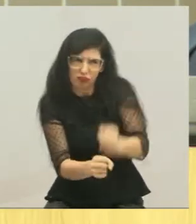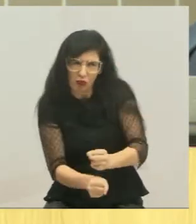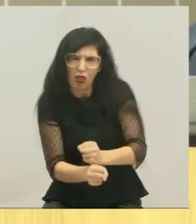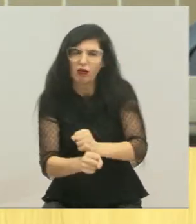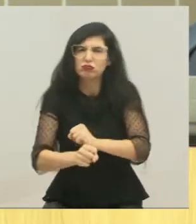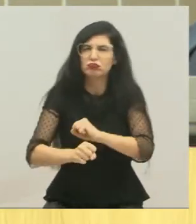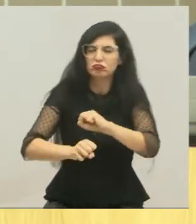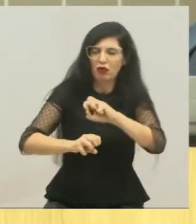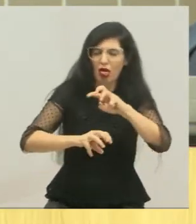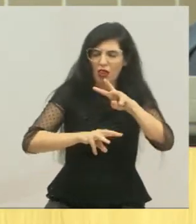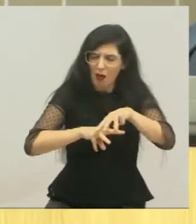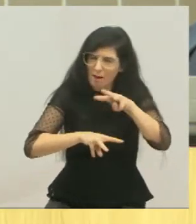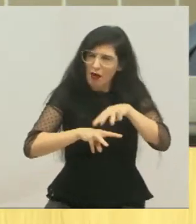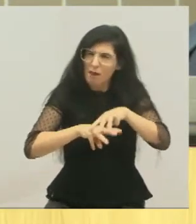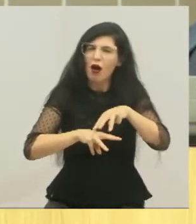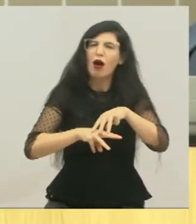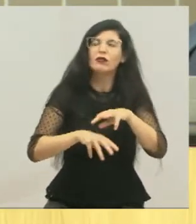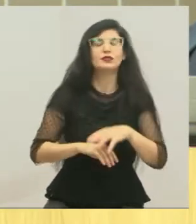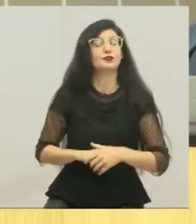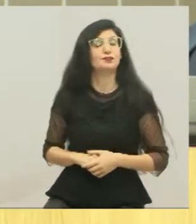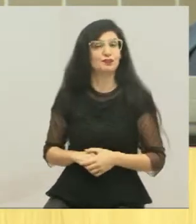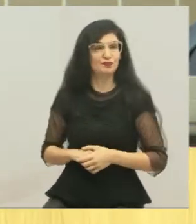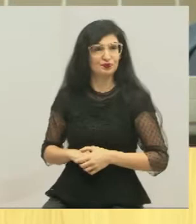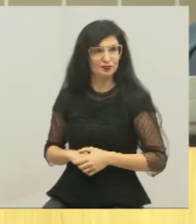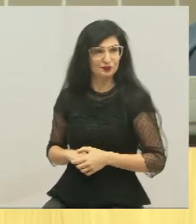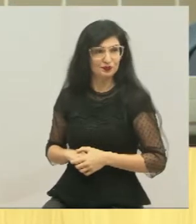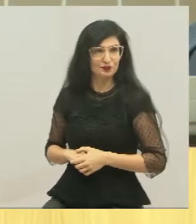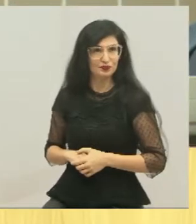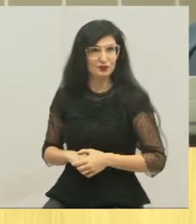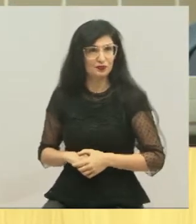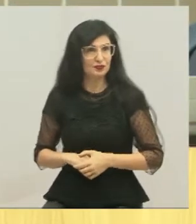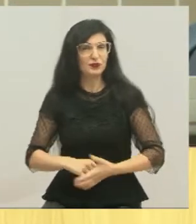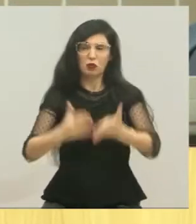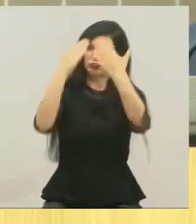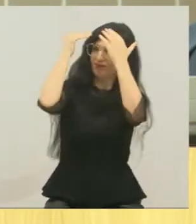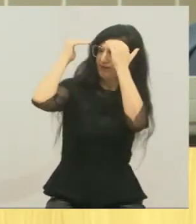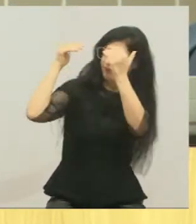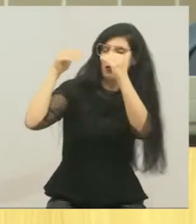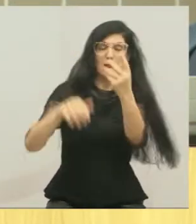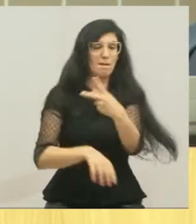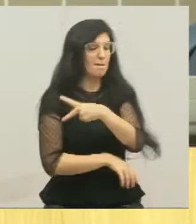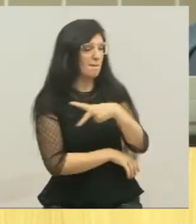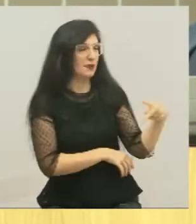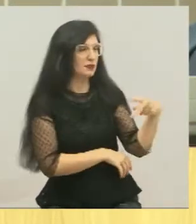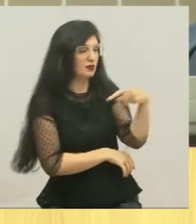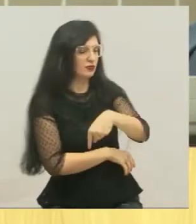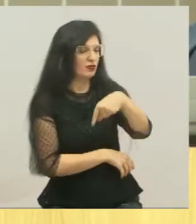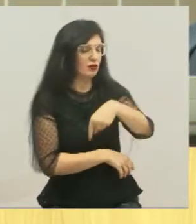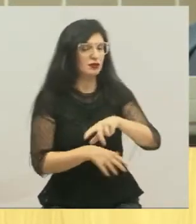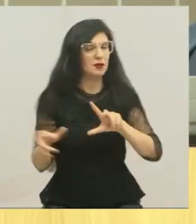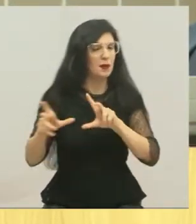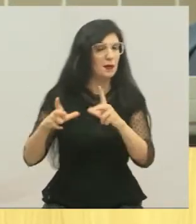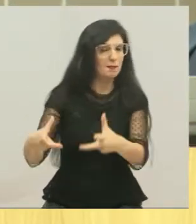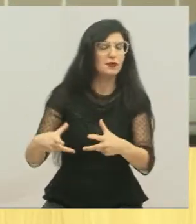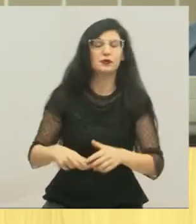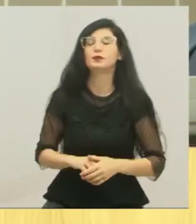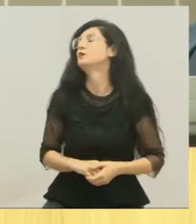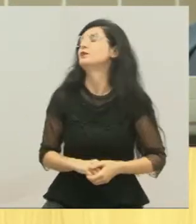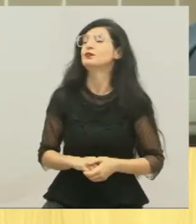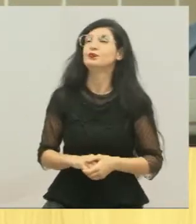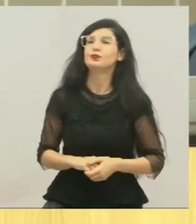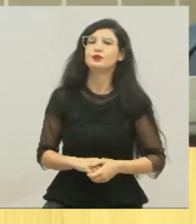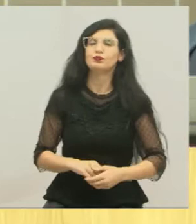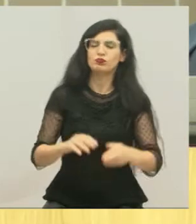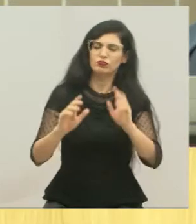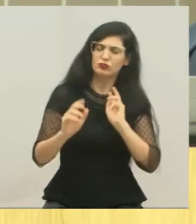ofício. Feito esse registro, respeitosamente requeremos ao presidente desta casa que sejam adotadas